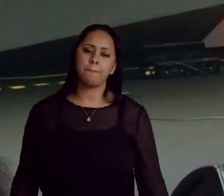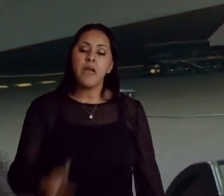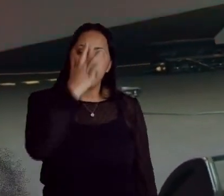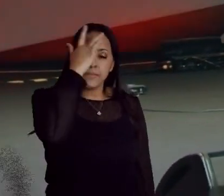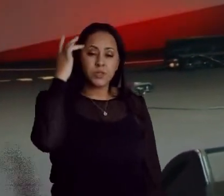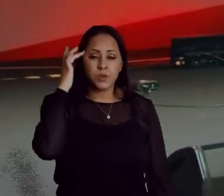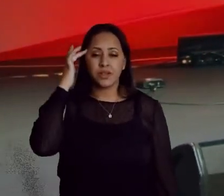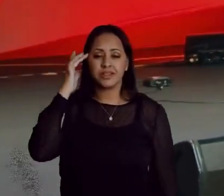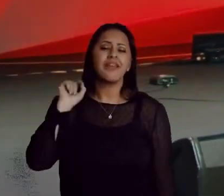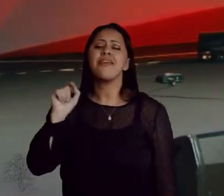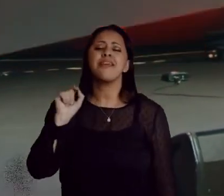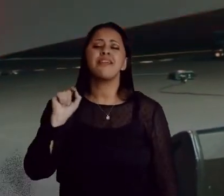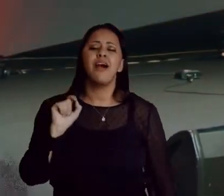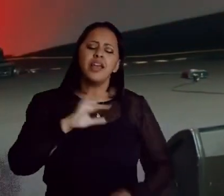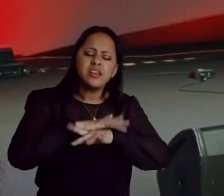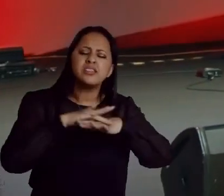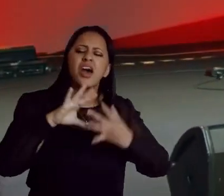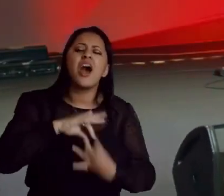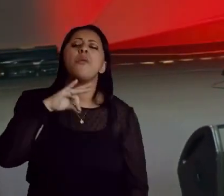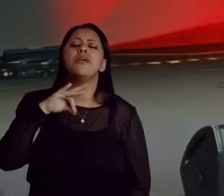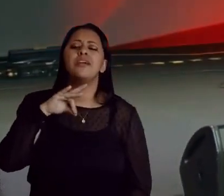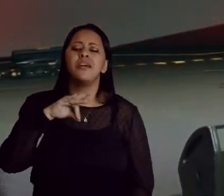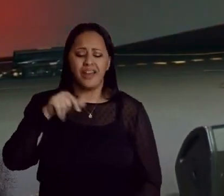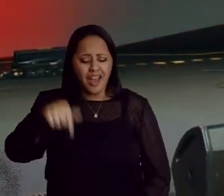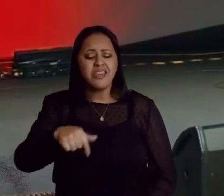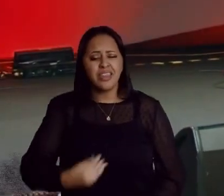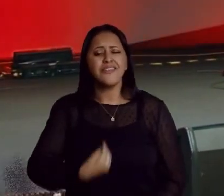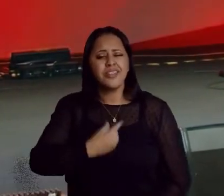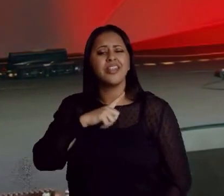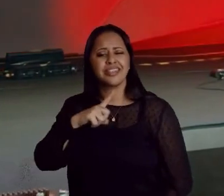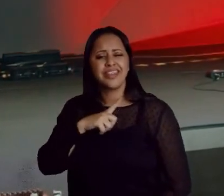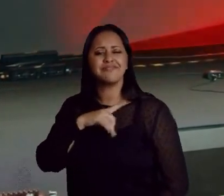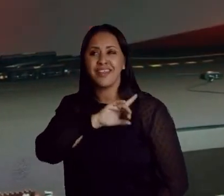aquele que sara as nossas almas está neste lugar.